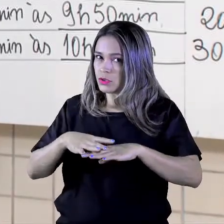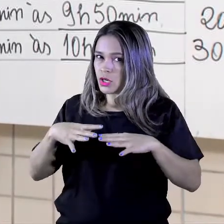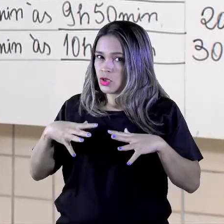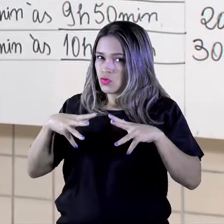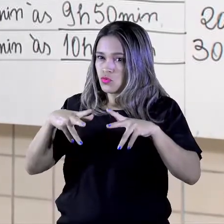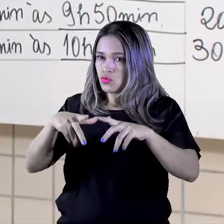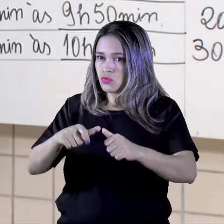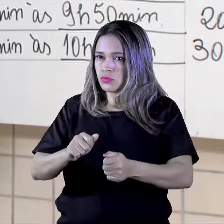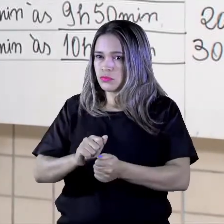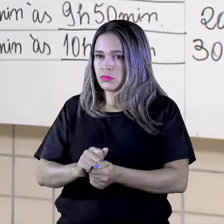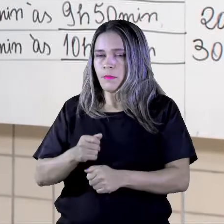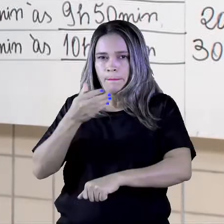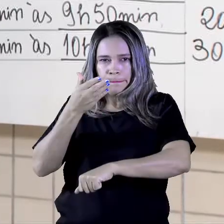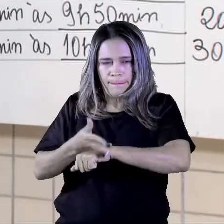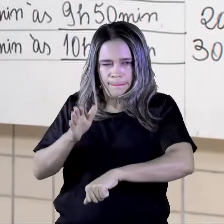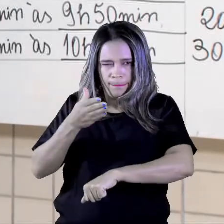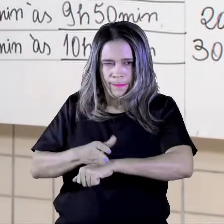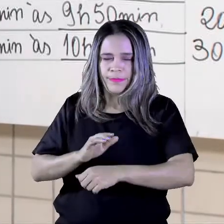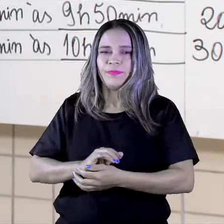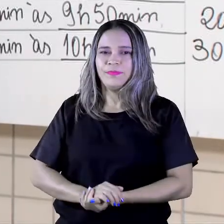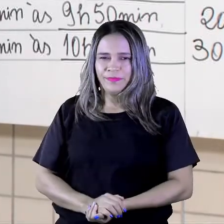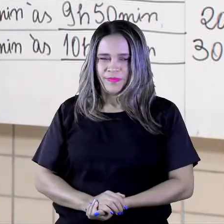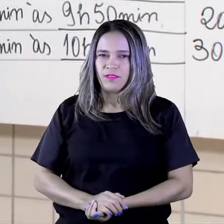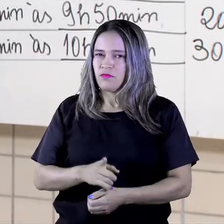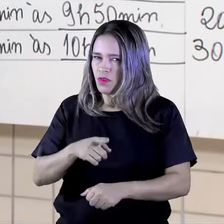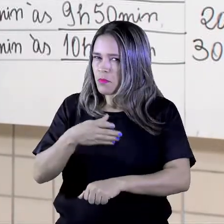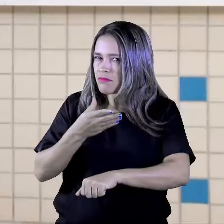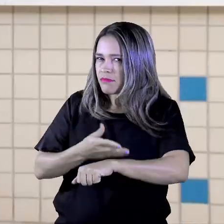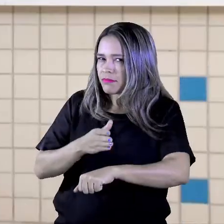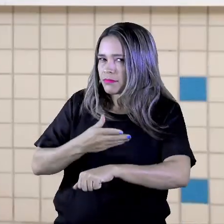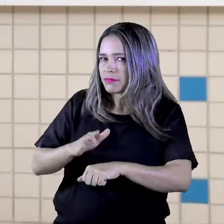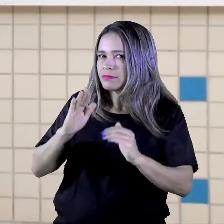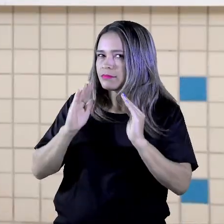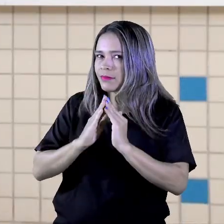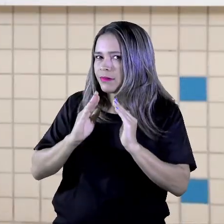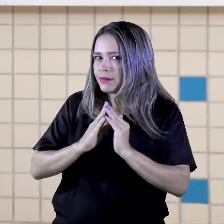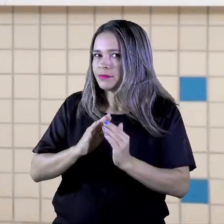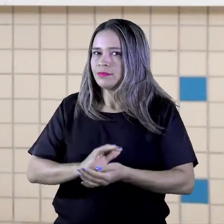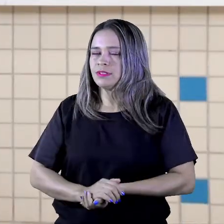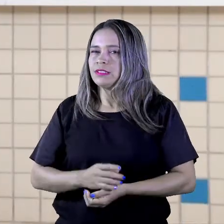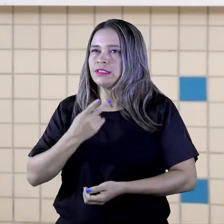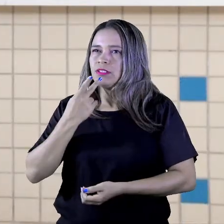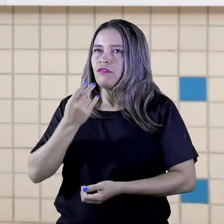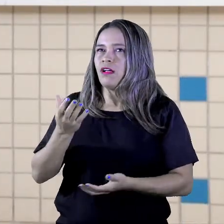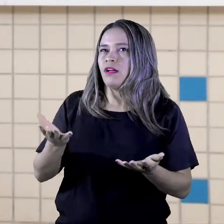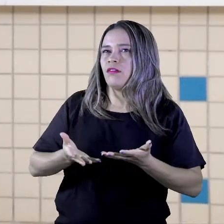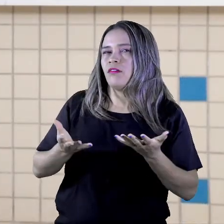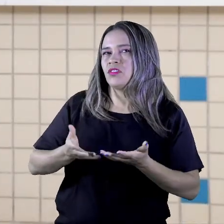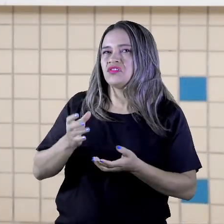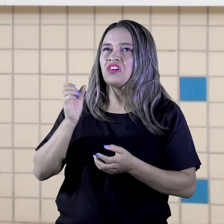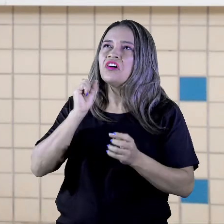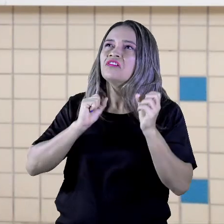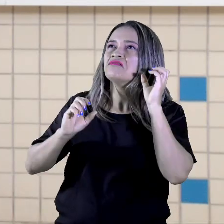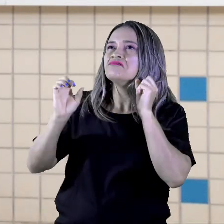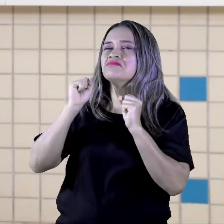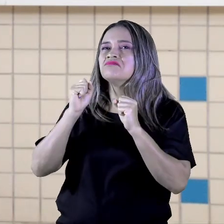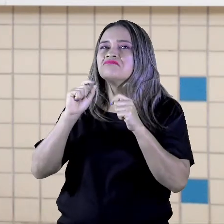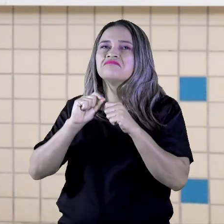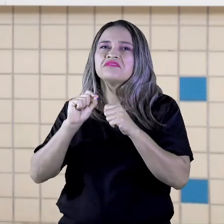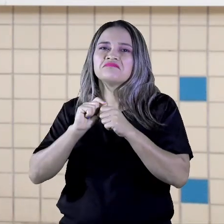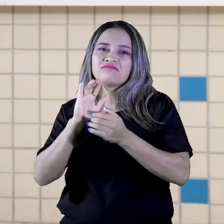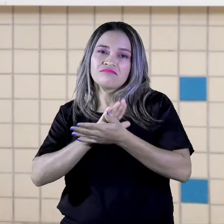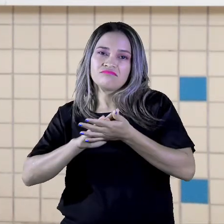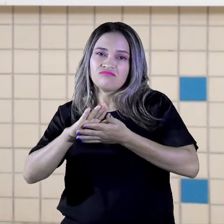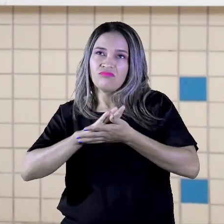de prática. Então você precisa praticar na sua casa. Se eu falar aqui e você só ouvir e não fazer em casa